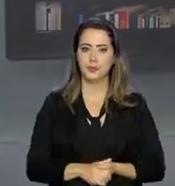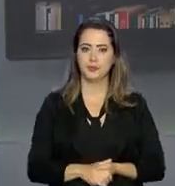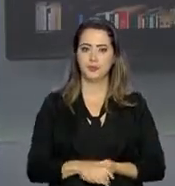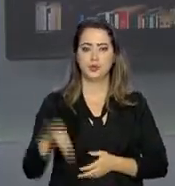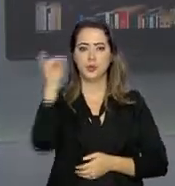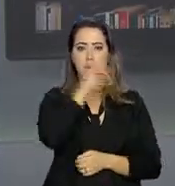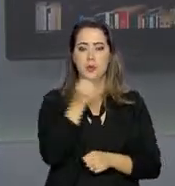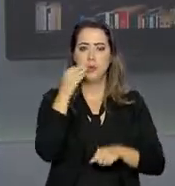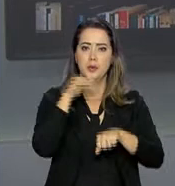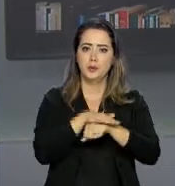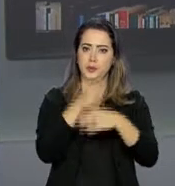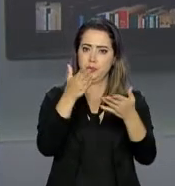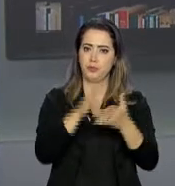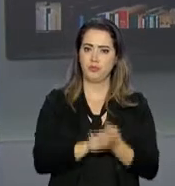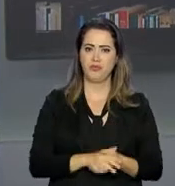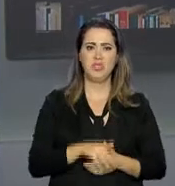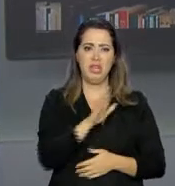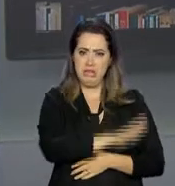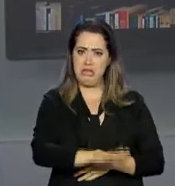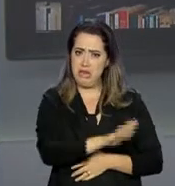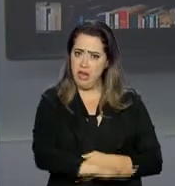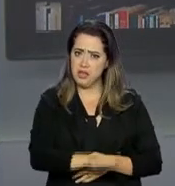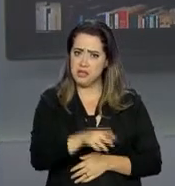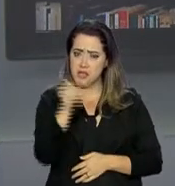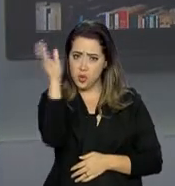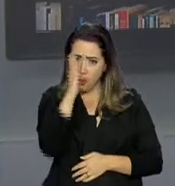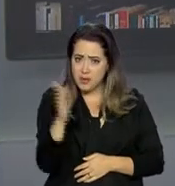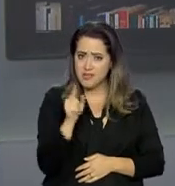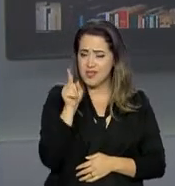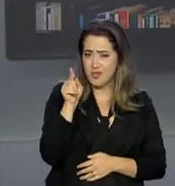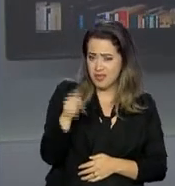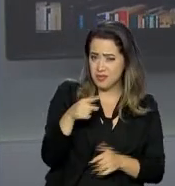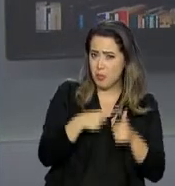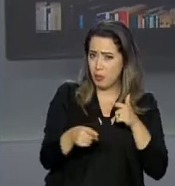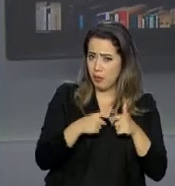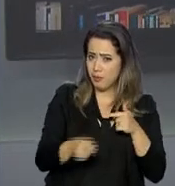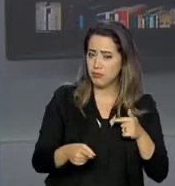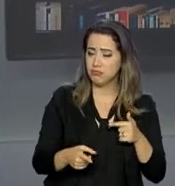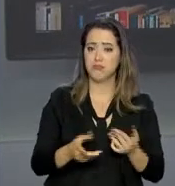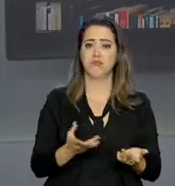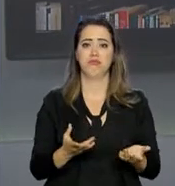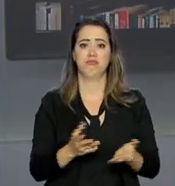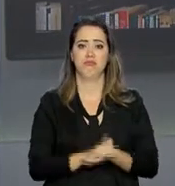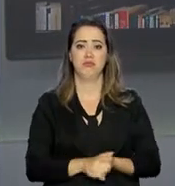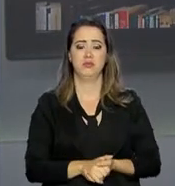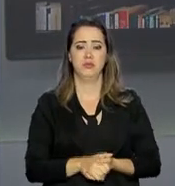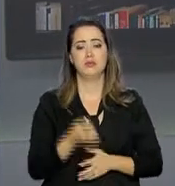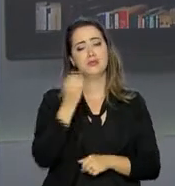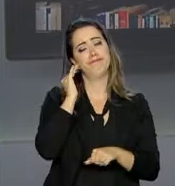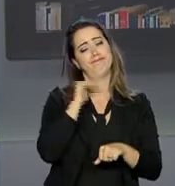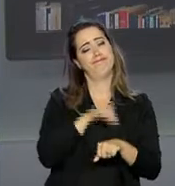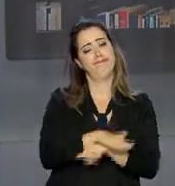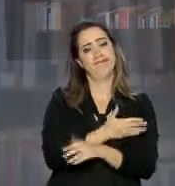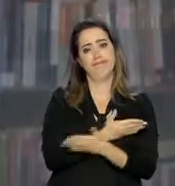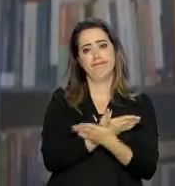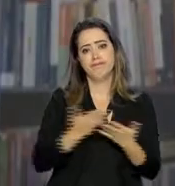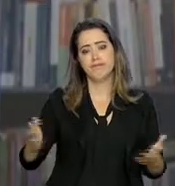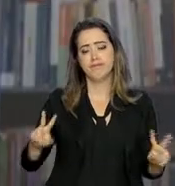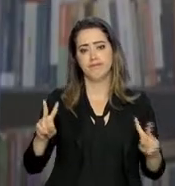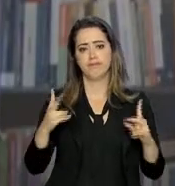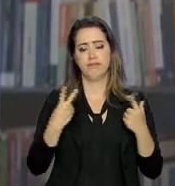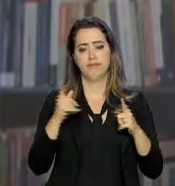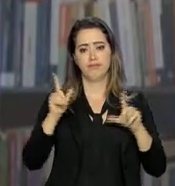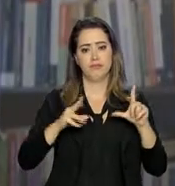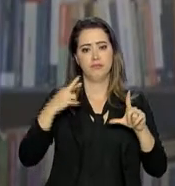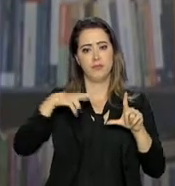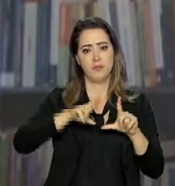paula boa noite tem muitas crianças brasileiras nessa situação quando roberto à noite todos que nos assistem